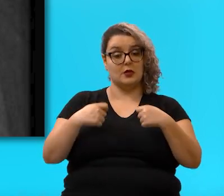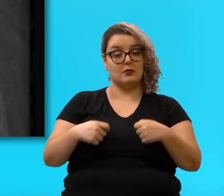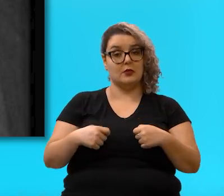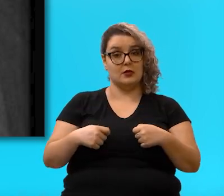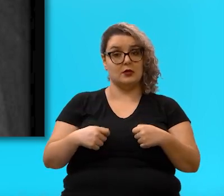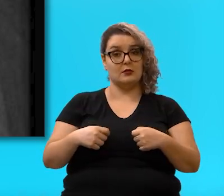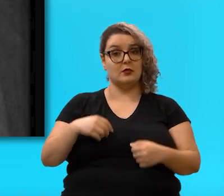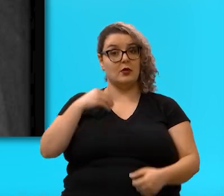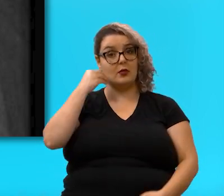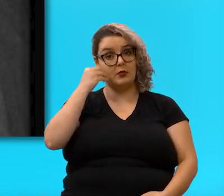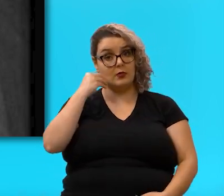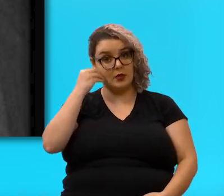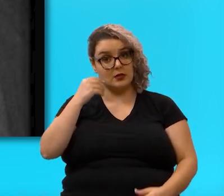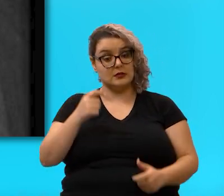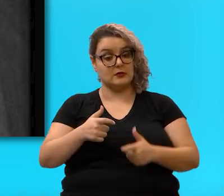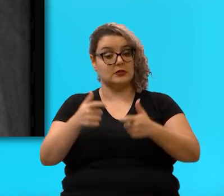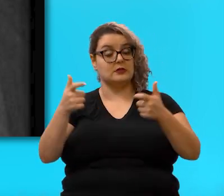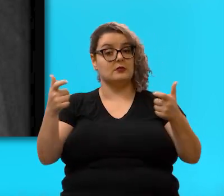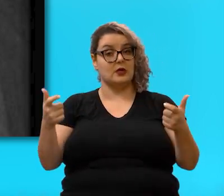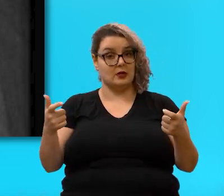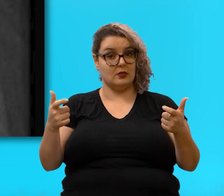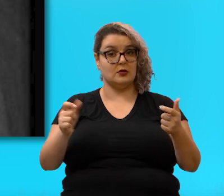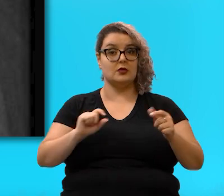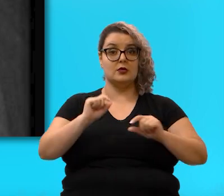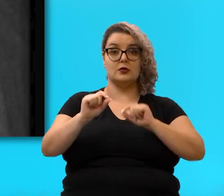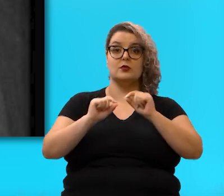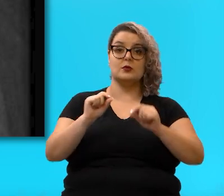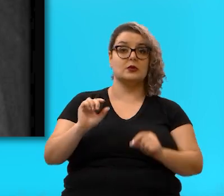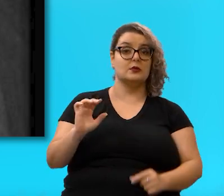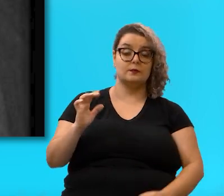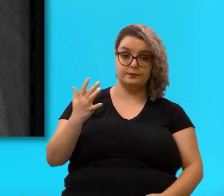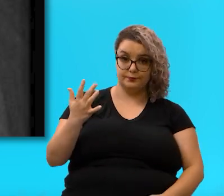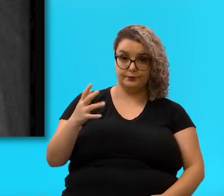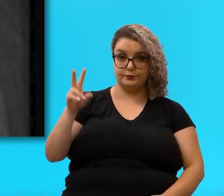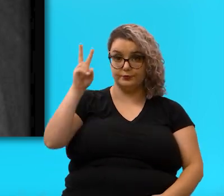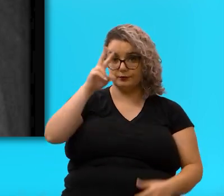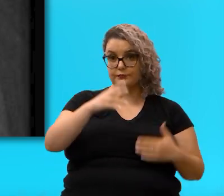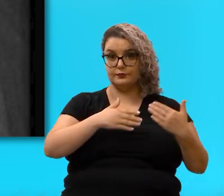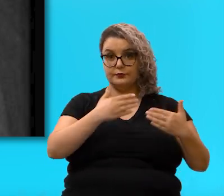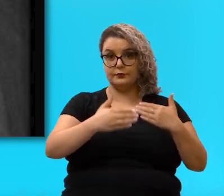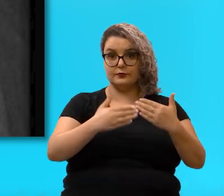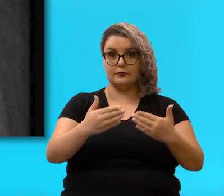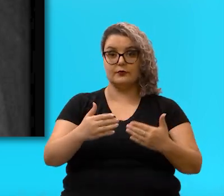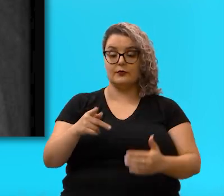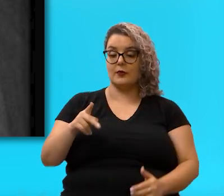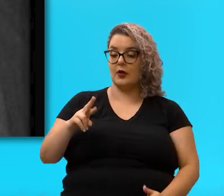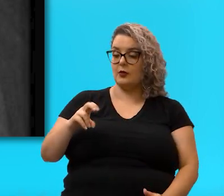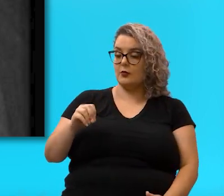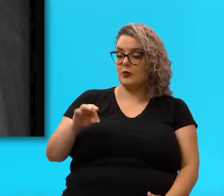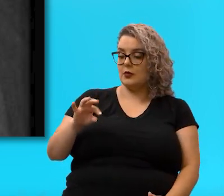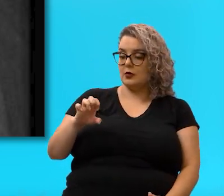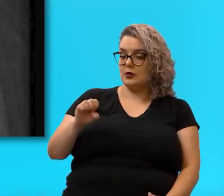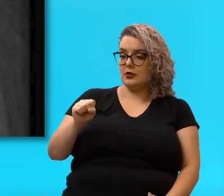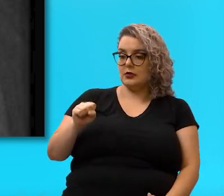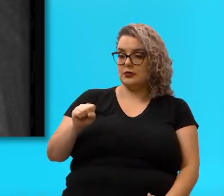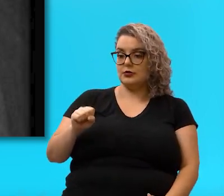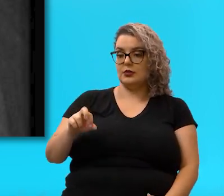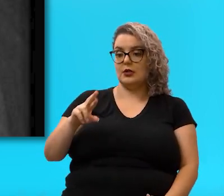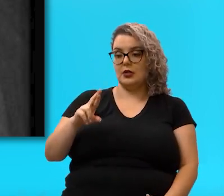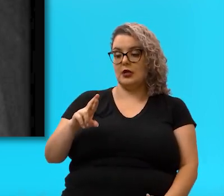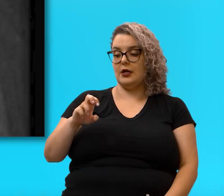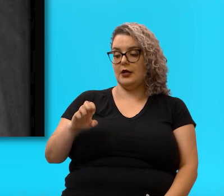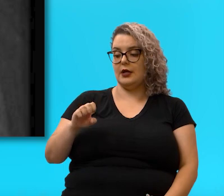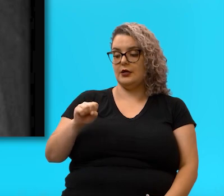necessita de uma certa expertise. E o que aconteceu? Na história da prótese de Resurface, como